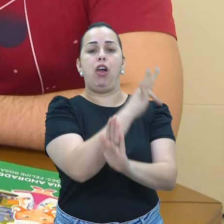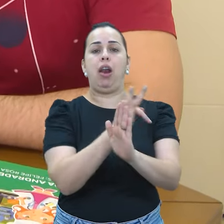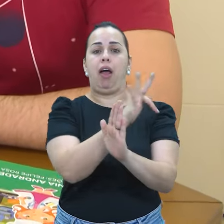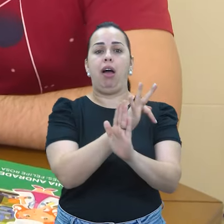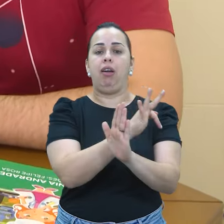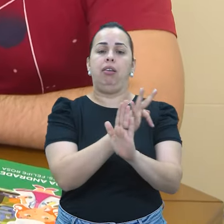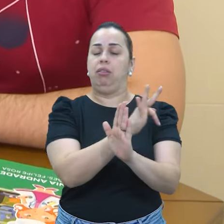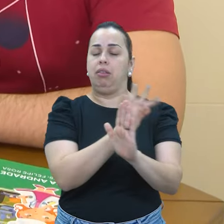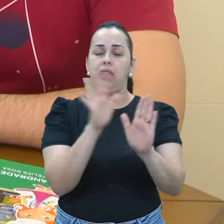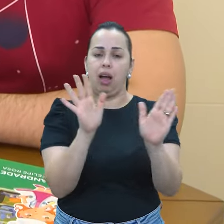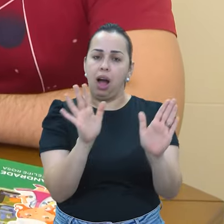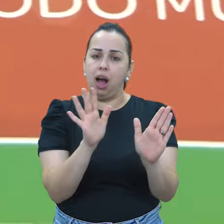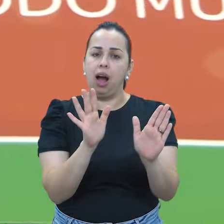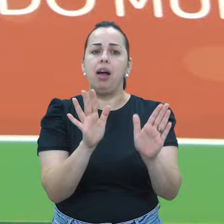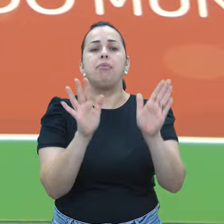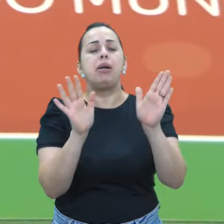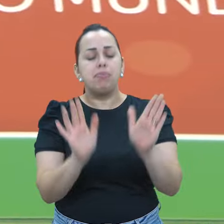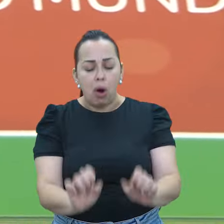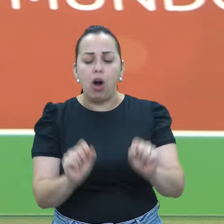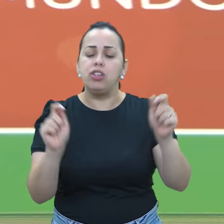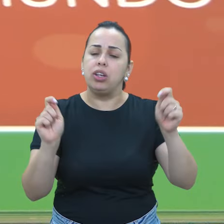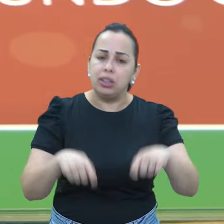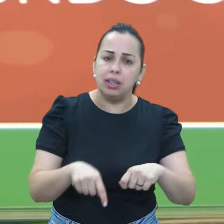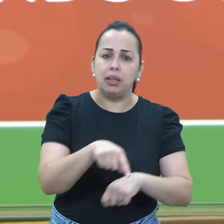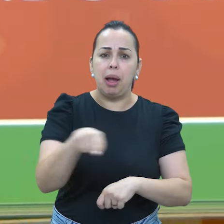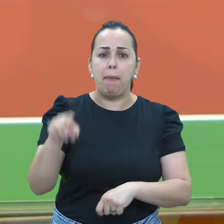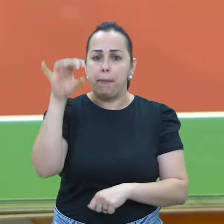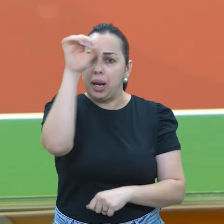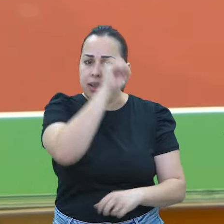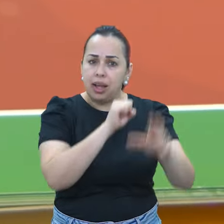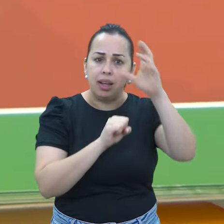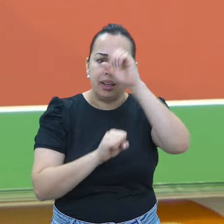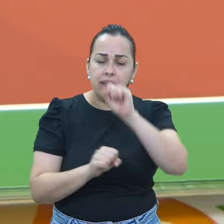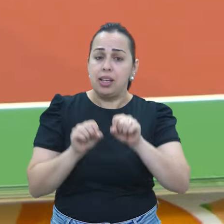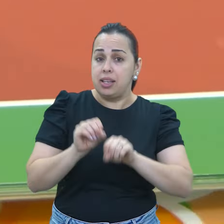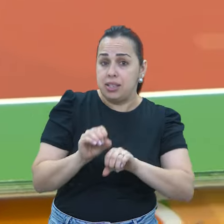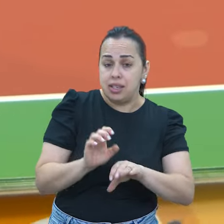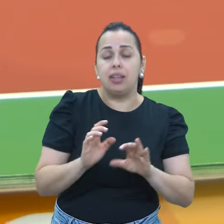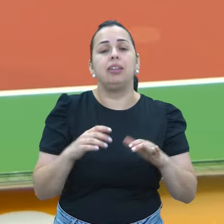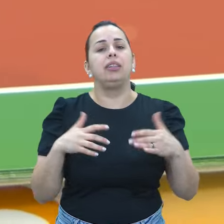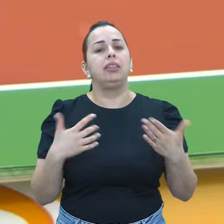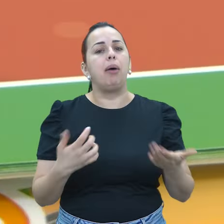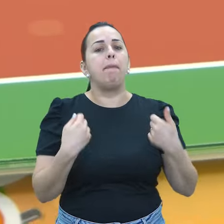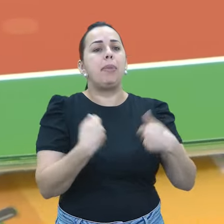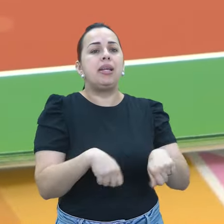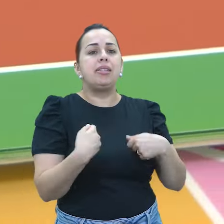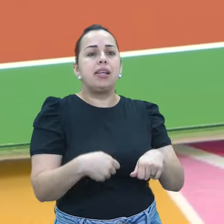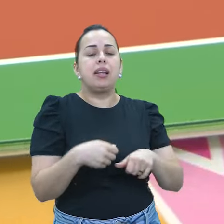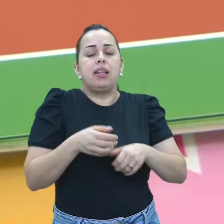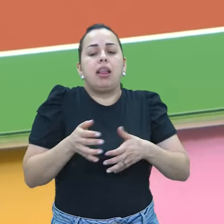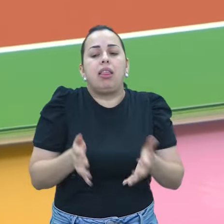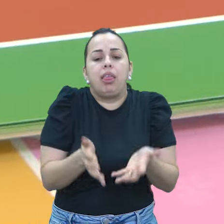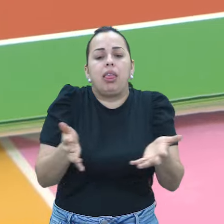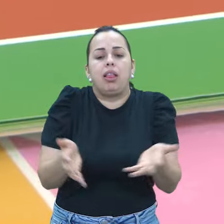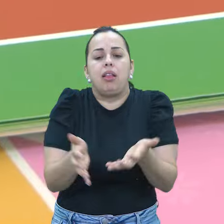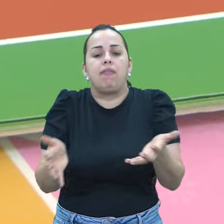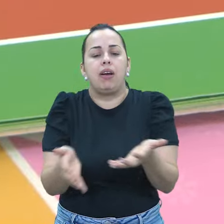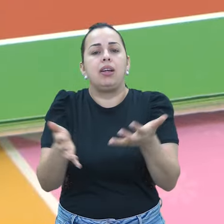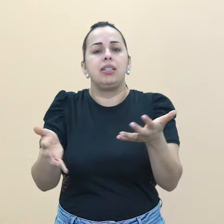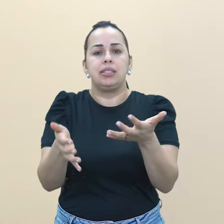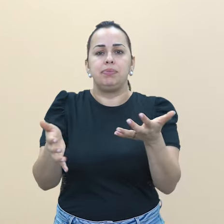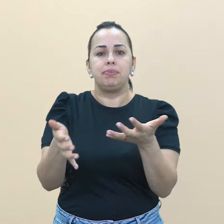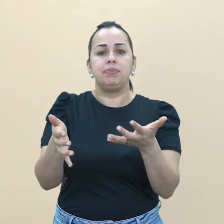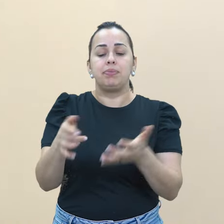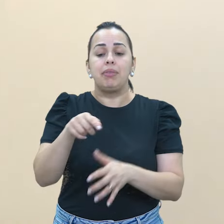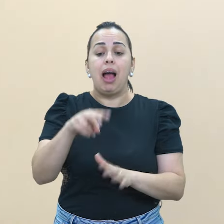um vocabulário extremamente rebuscado, mas não precisa ser o vovô viu a uva, né, gente? Então, a gente tem uma coisa que a gente pode trazer esse vocabulário.